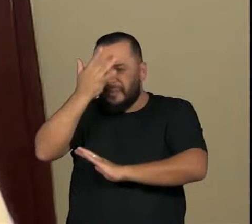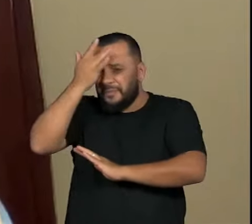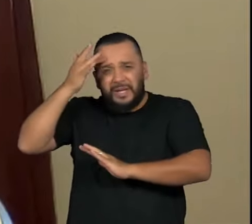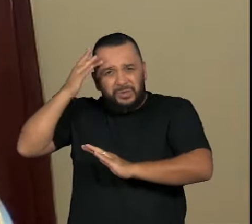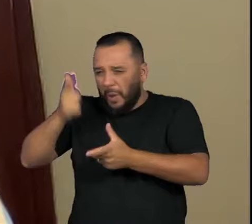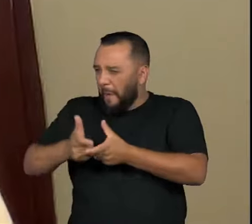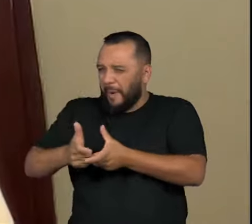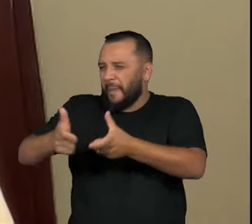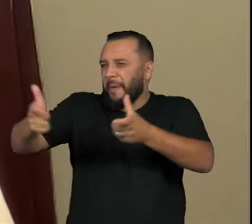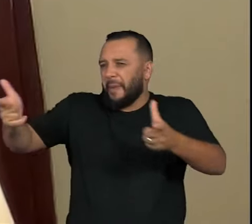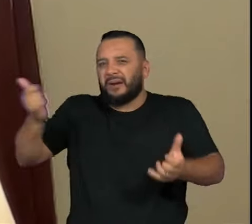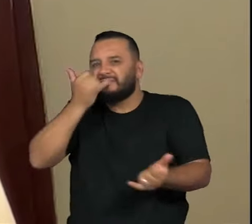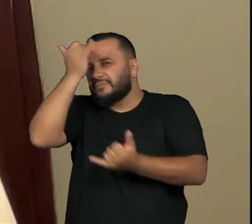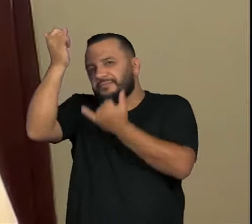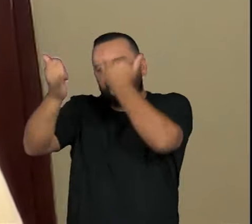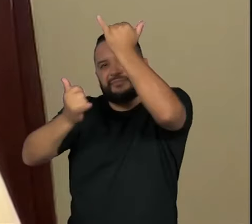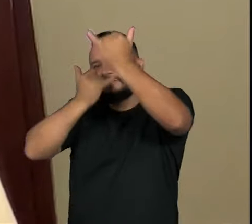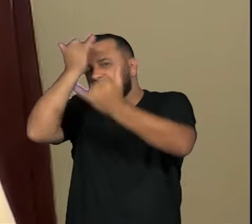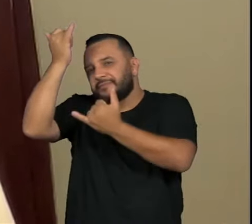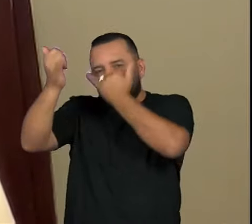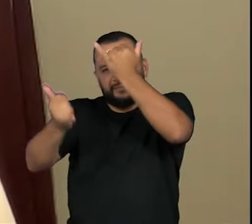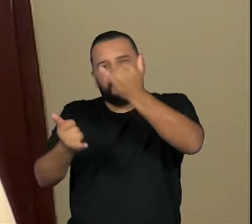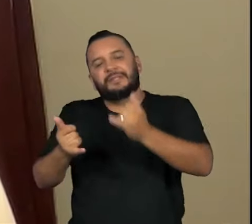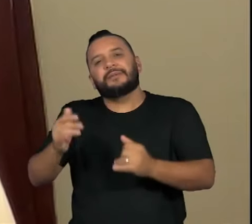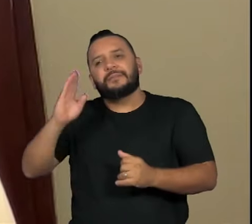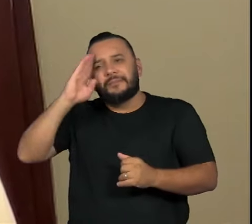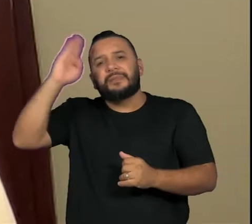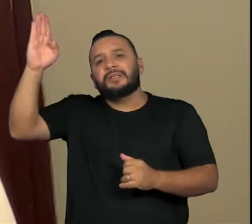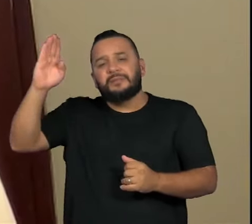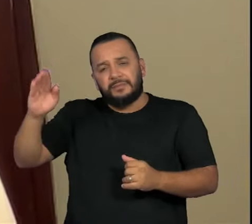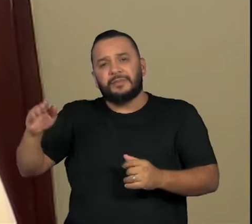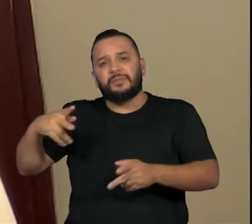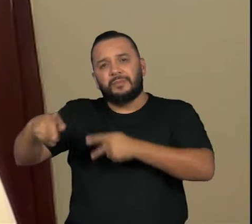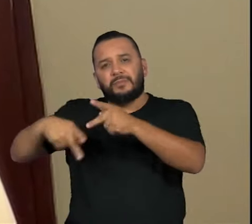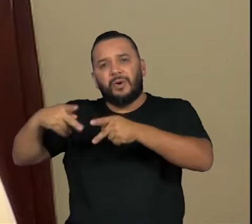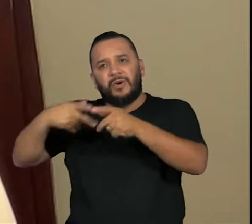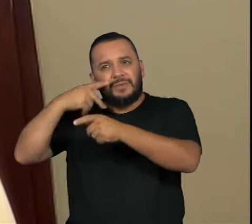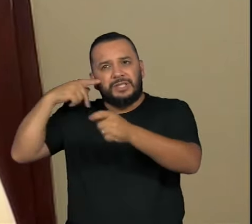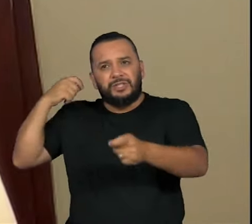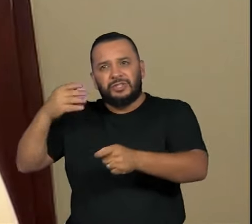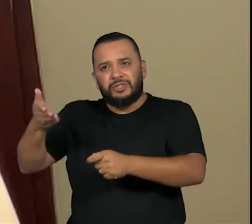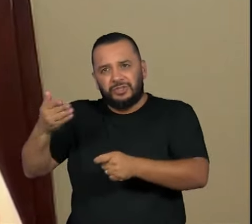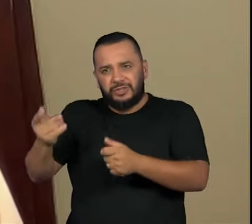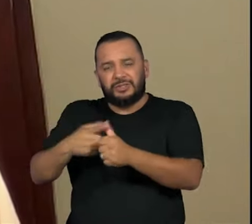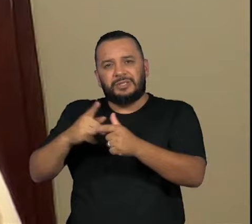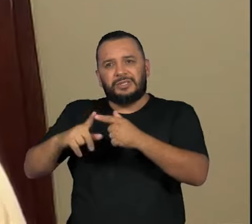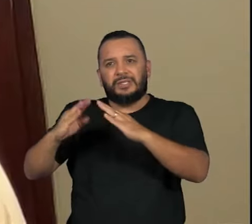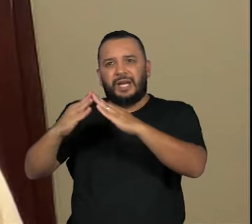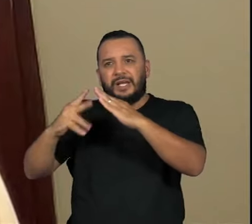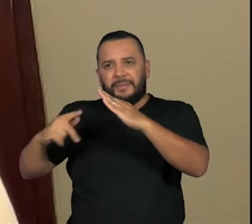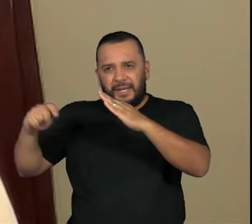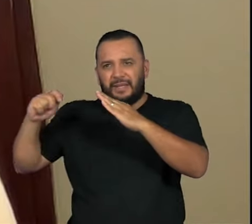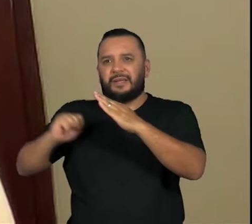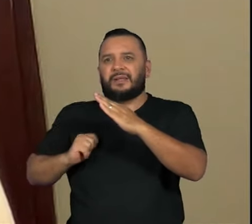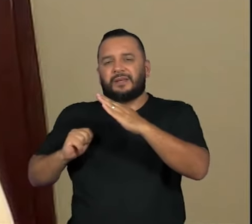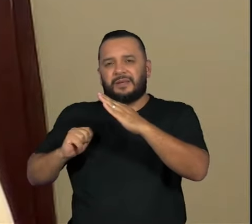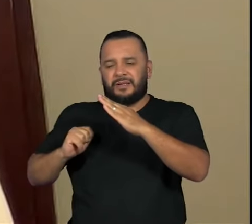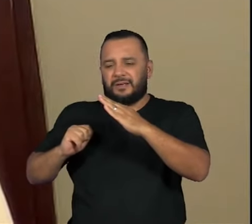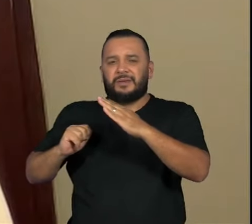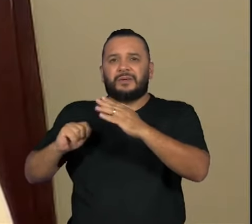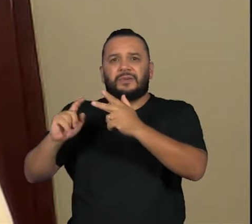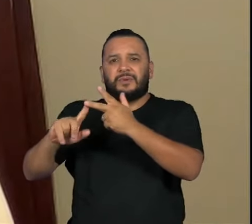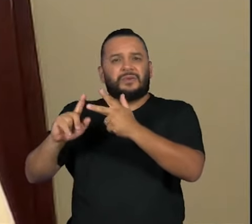pessoas, com destaque a comunidades tradicionais da região, populações tradicionais, seja os ribeirinhos